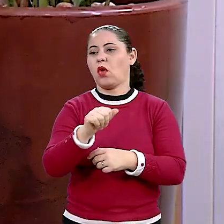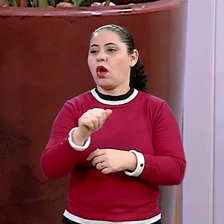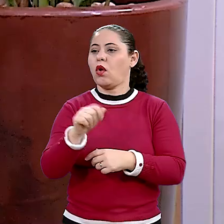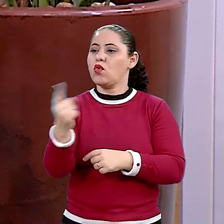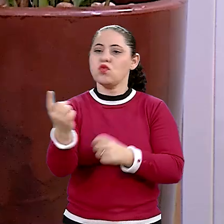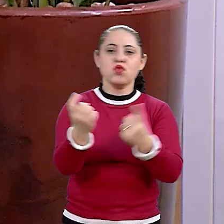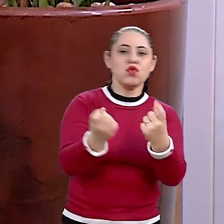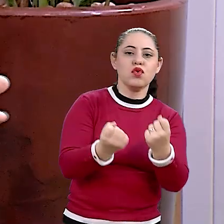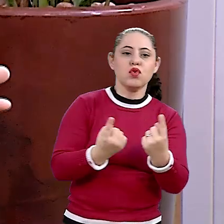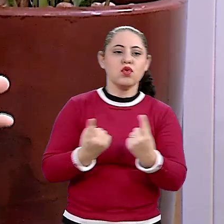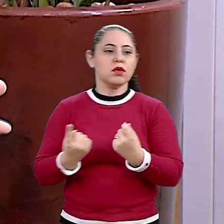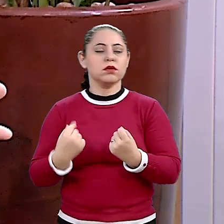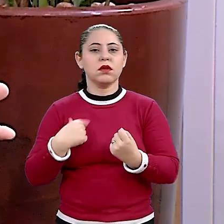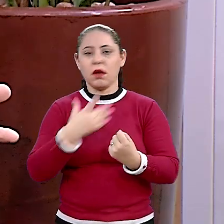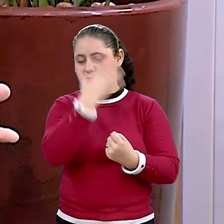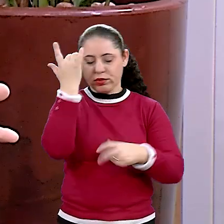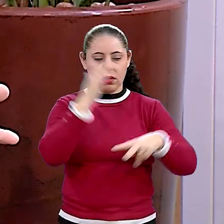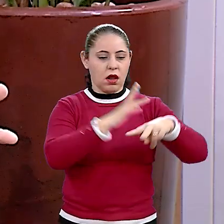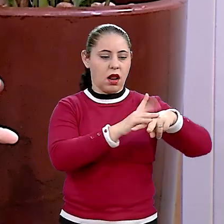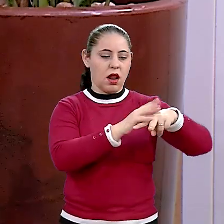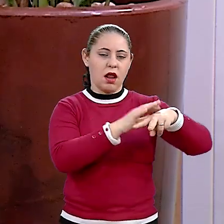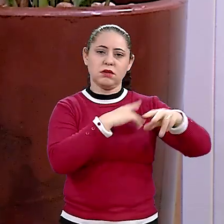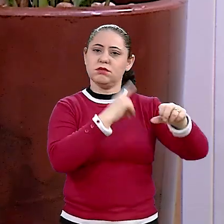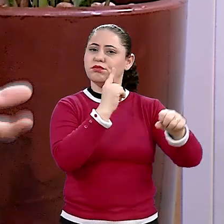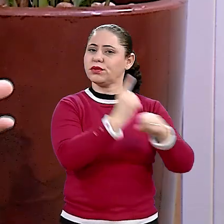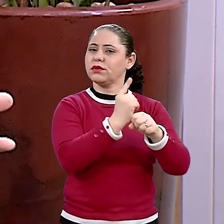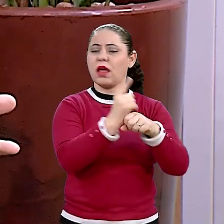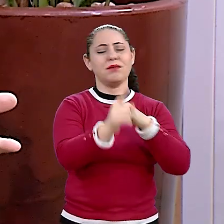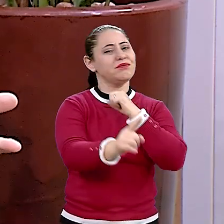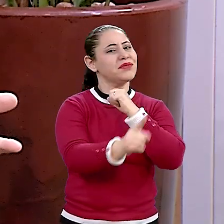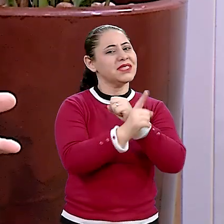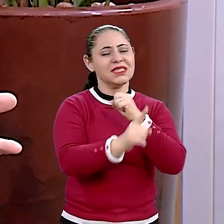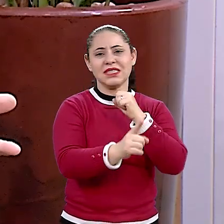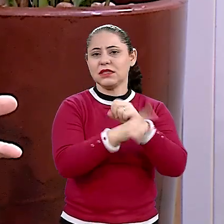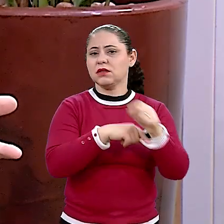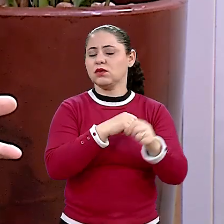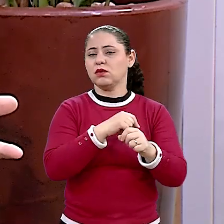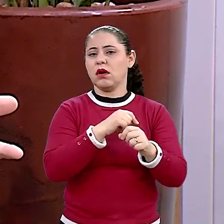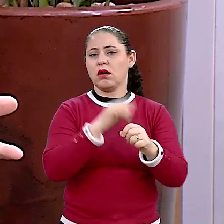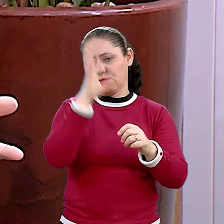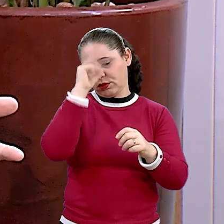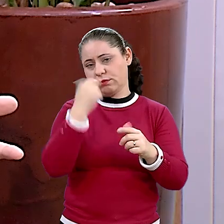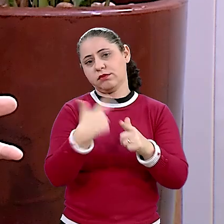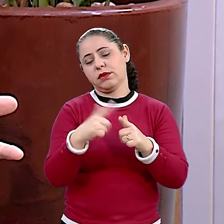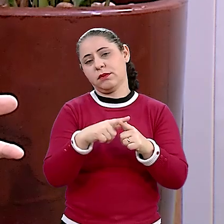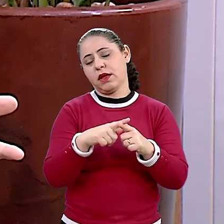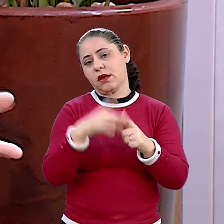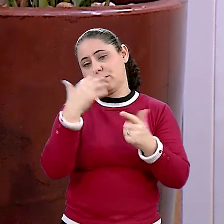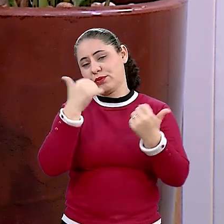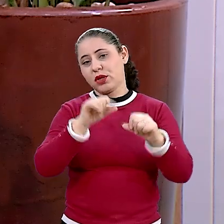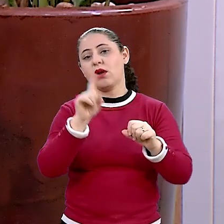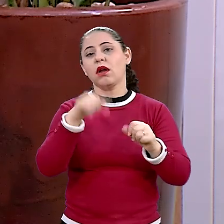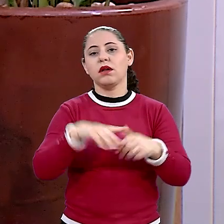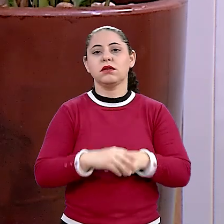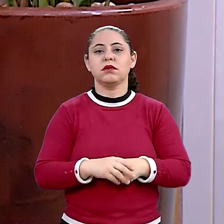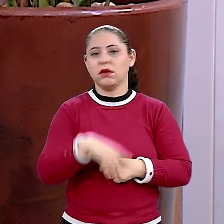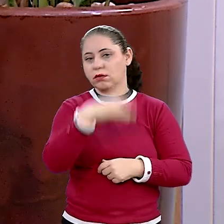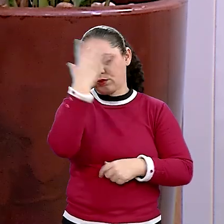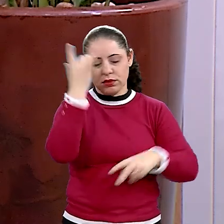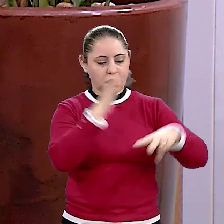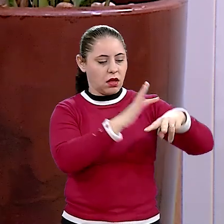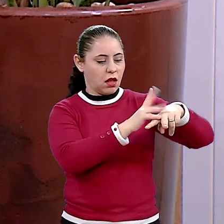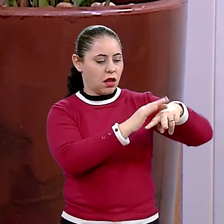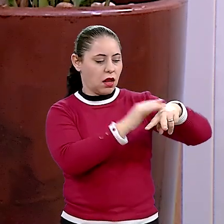solução individual, o coitado do paciente está buscando uma saída. O pior de tudo é o seguinte, é o coitado do